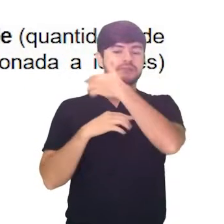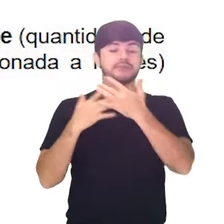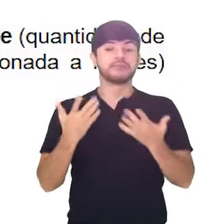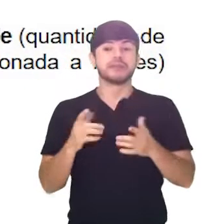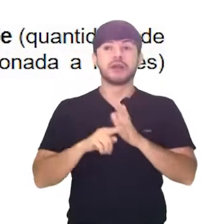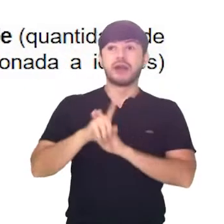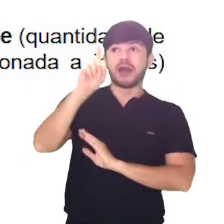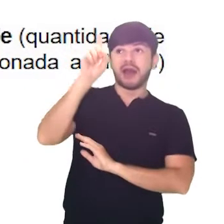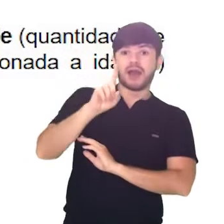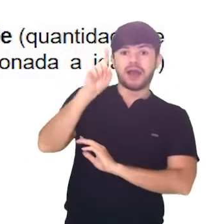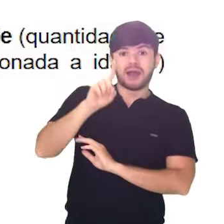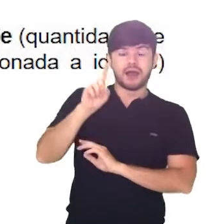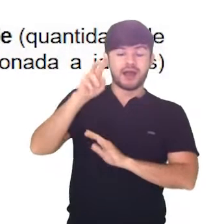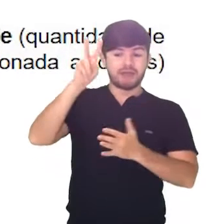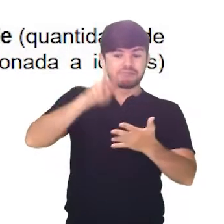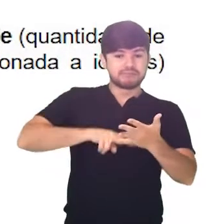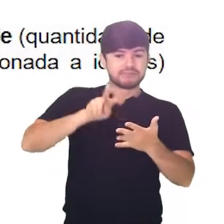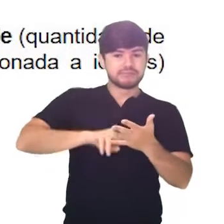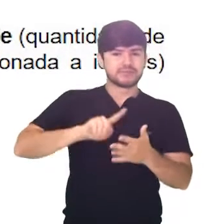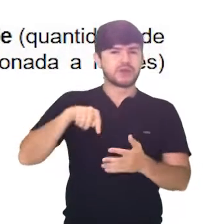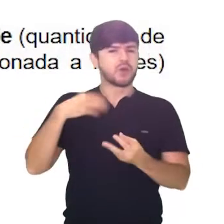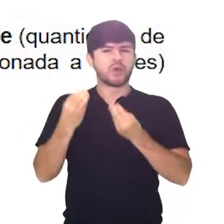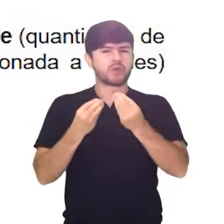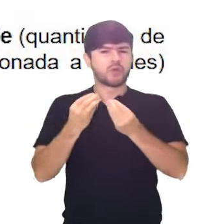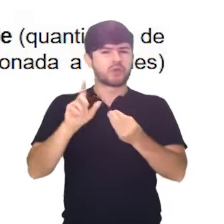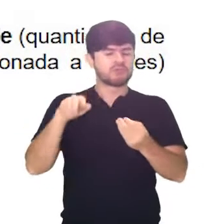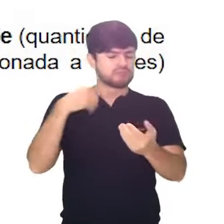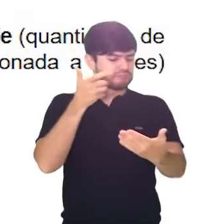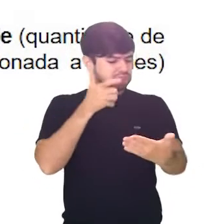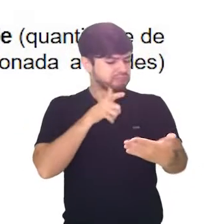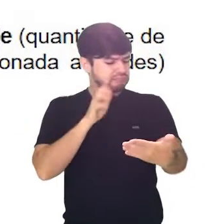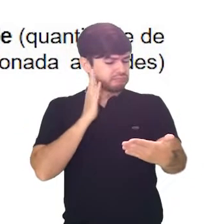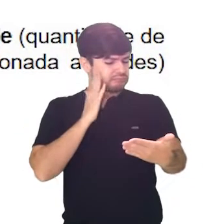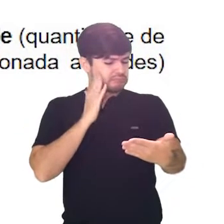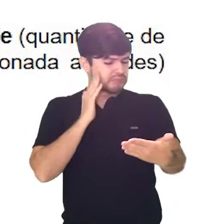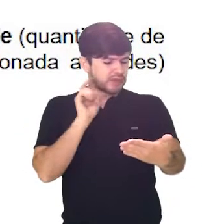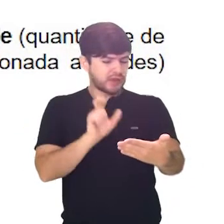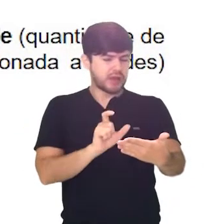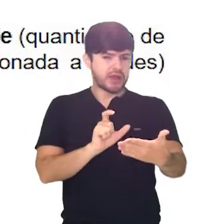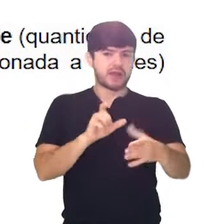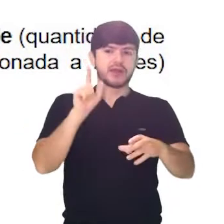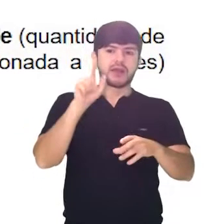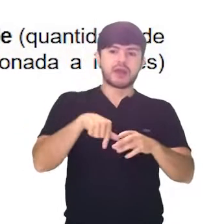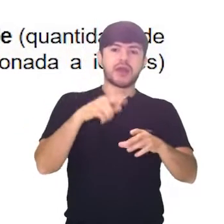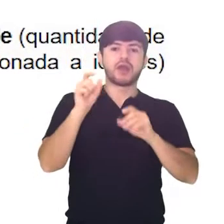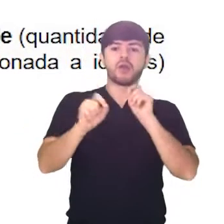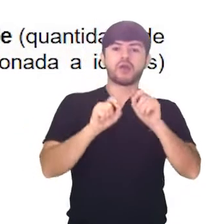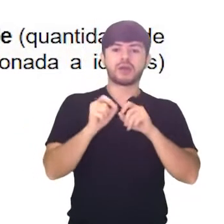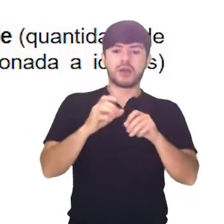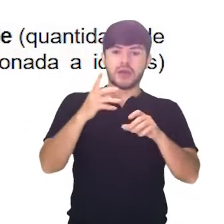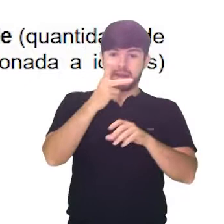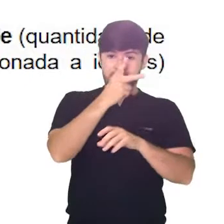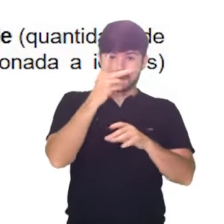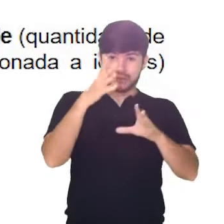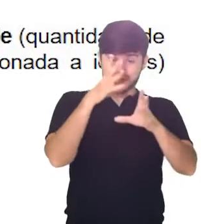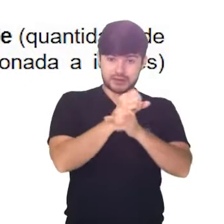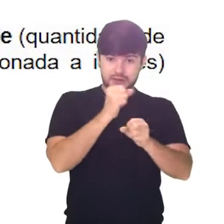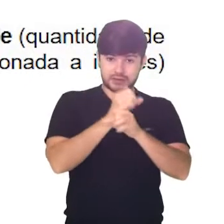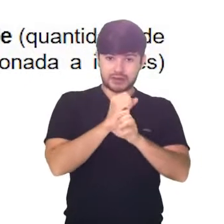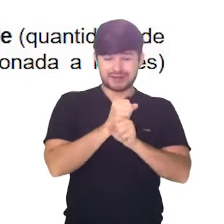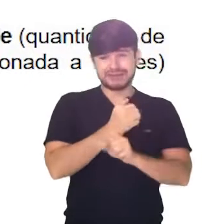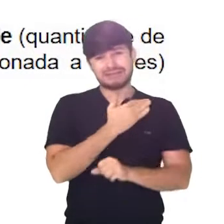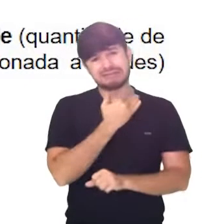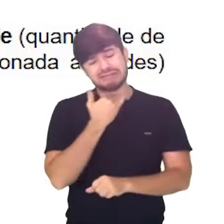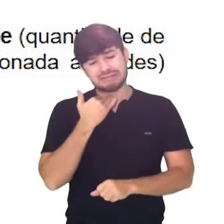acima, qual a conclusão que podemos chegar em relação à taxa de letalidade, que é a quantidade de pessoas que morrem quando infectadas pelo